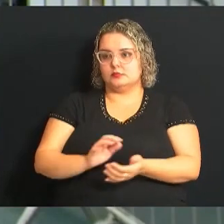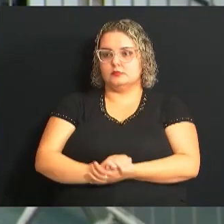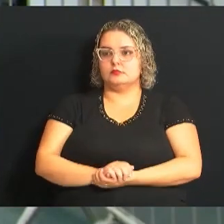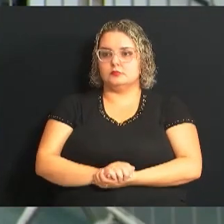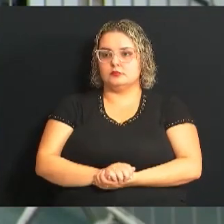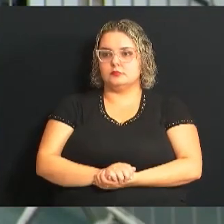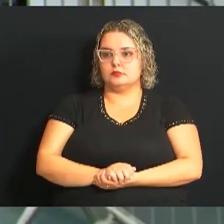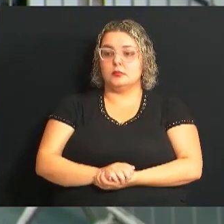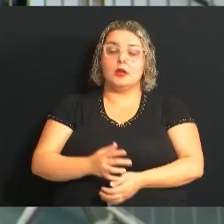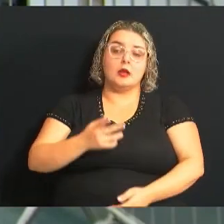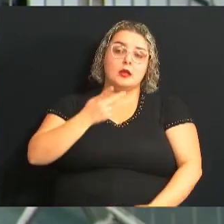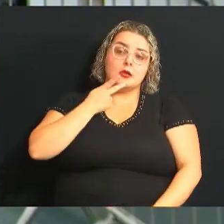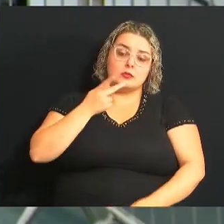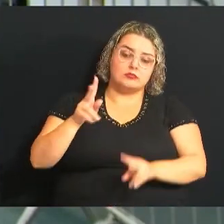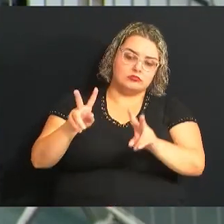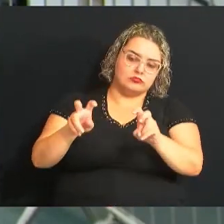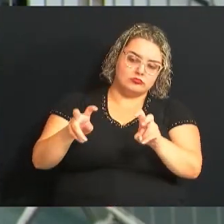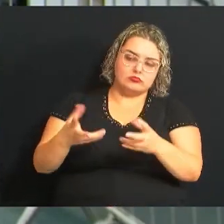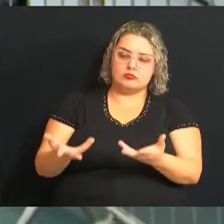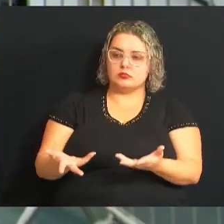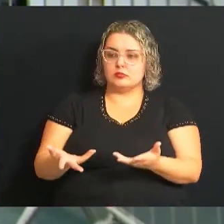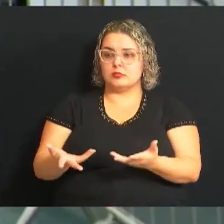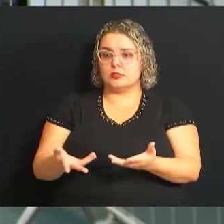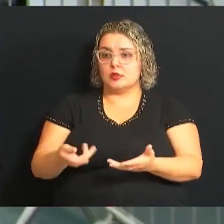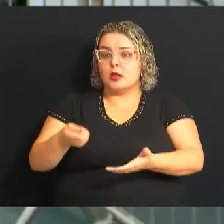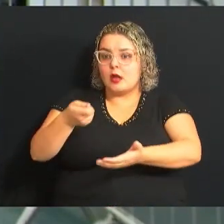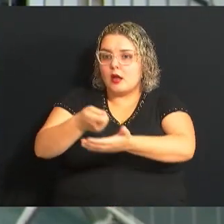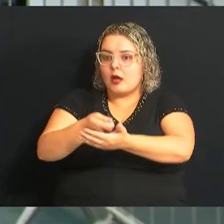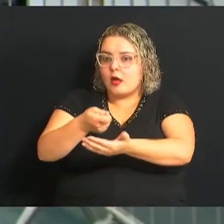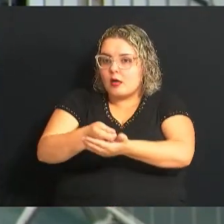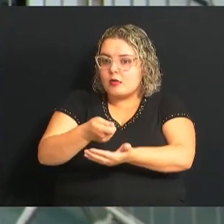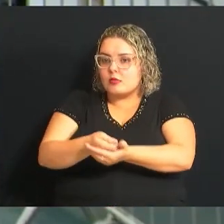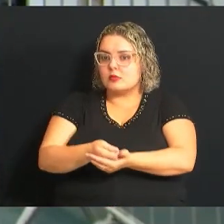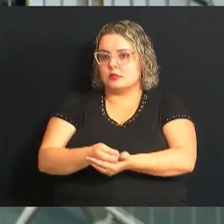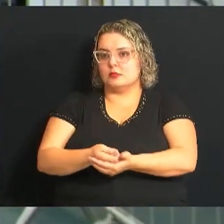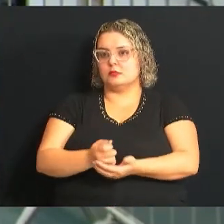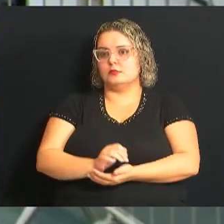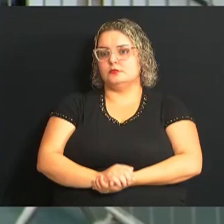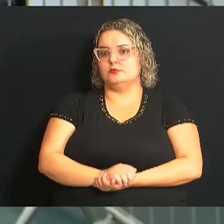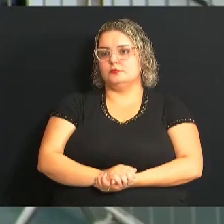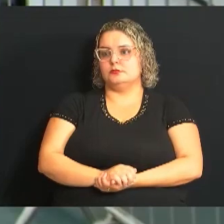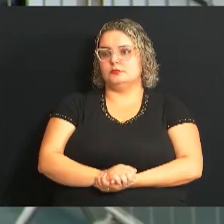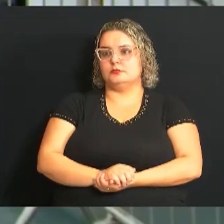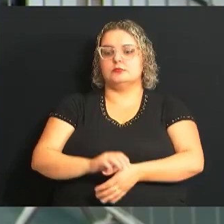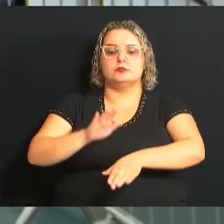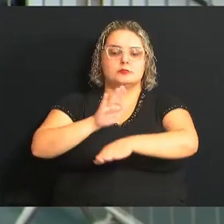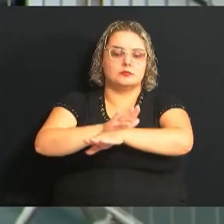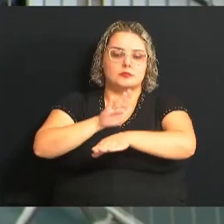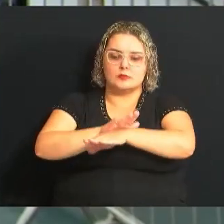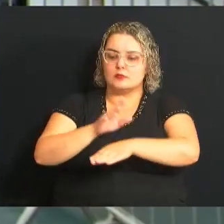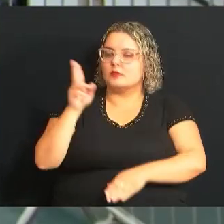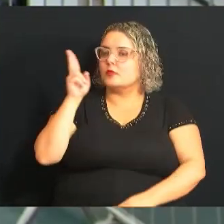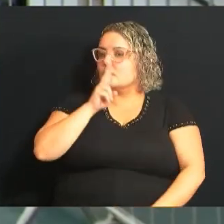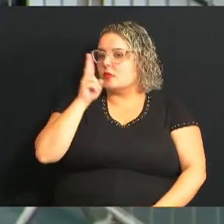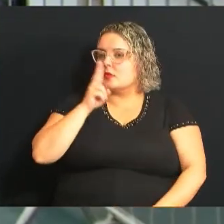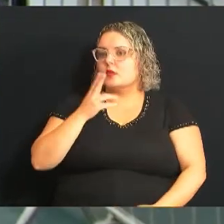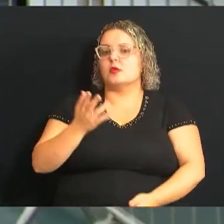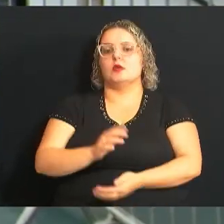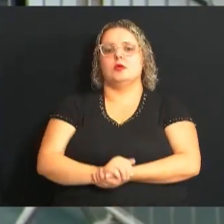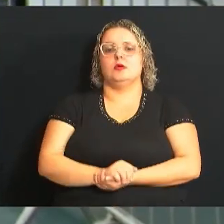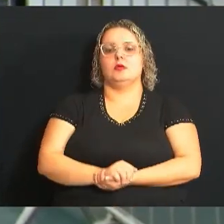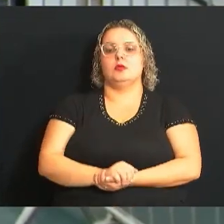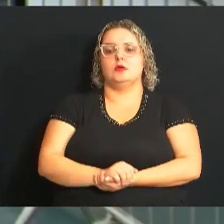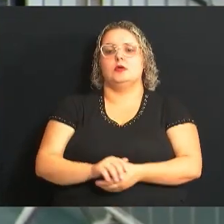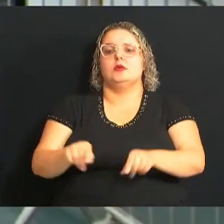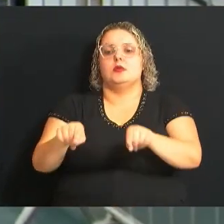diziam respeito à execução de auxílios emergenciais, as